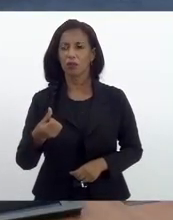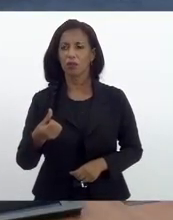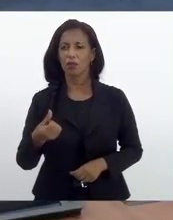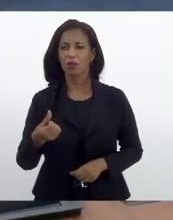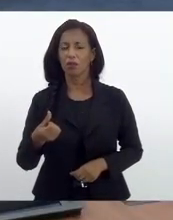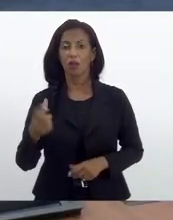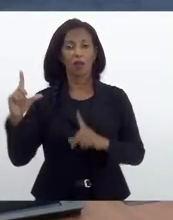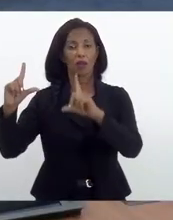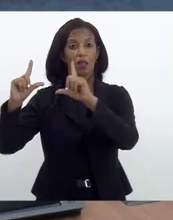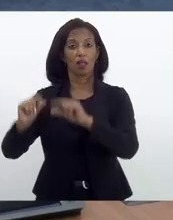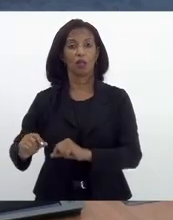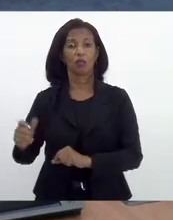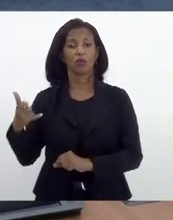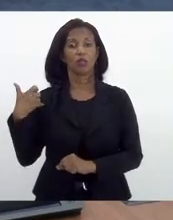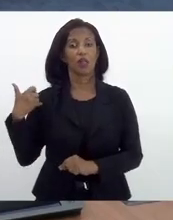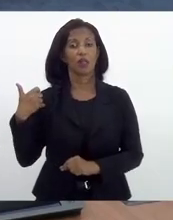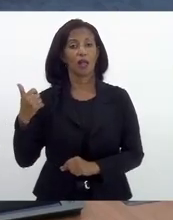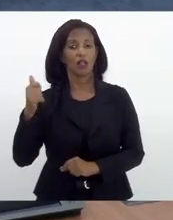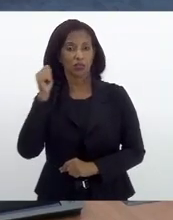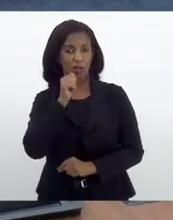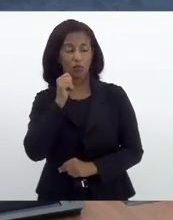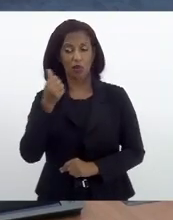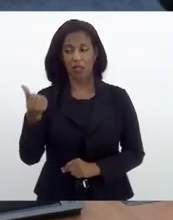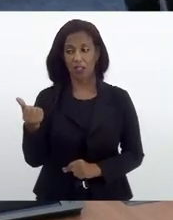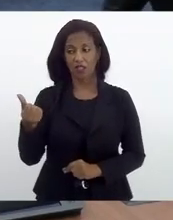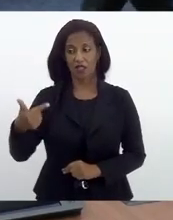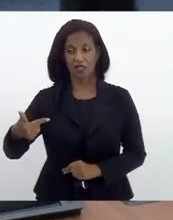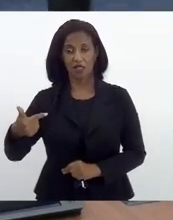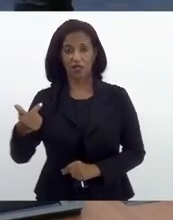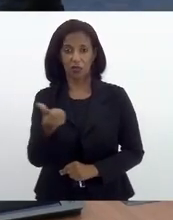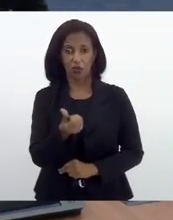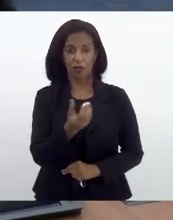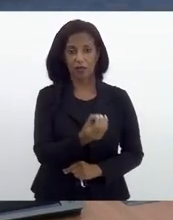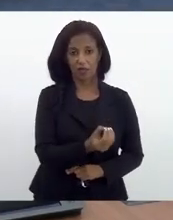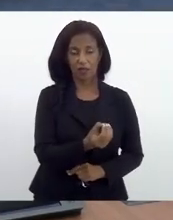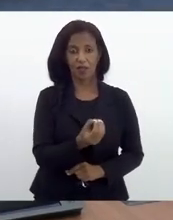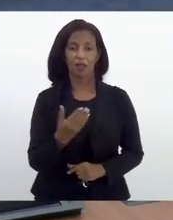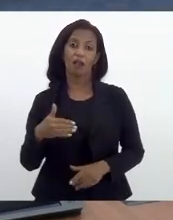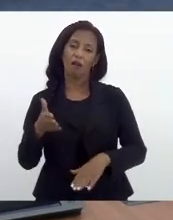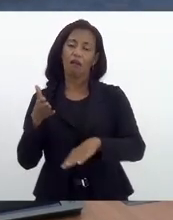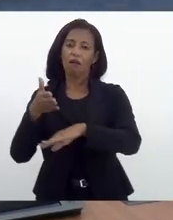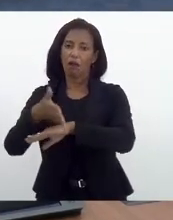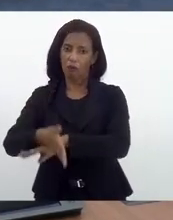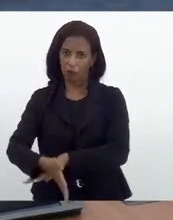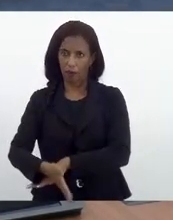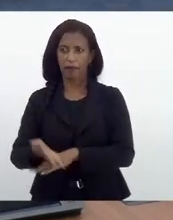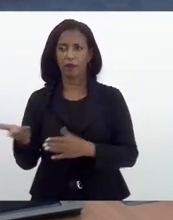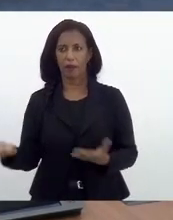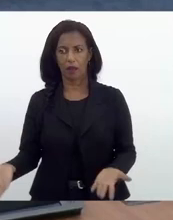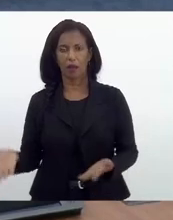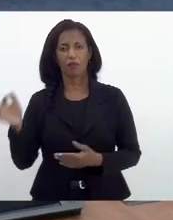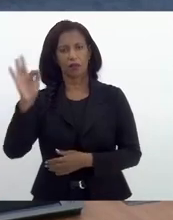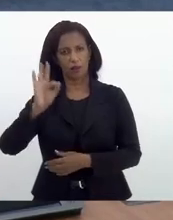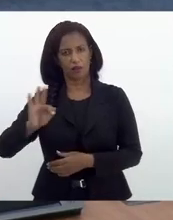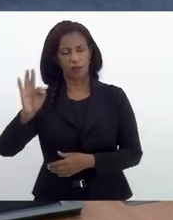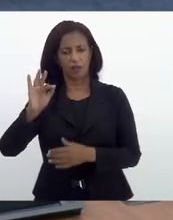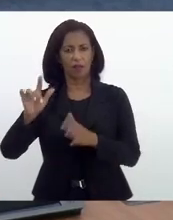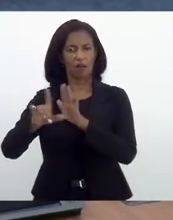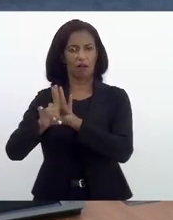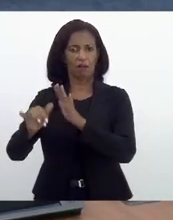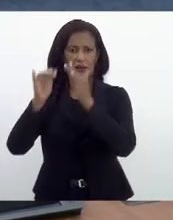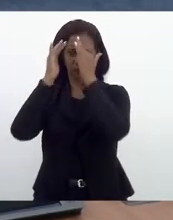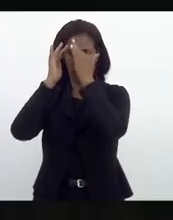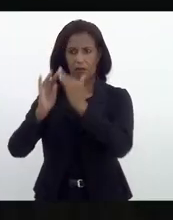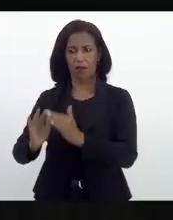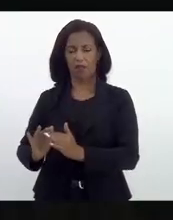reduzir a idade mínima da mulher de 62 para 60 quem for entrar vai entrar nas condicionantes federais que é a lei federal